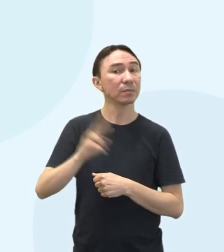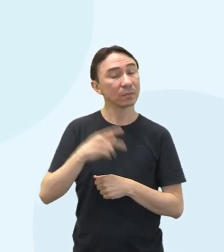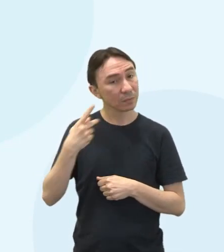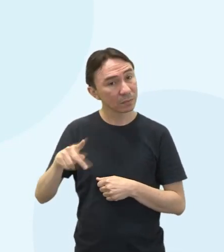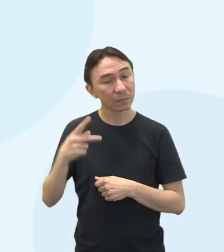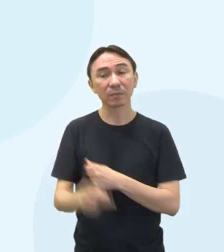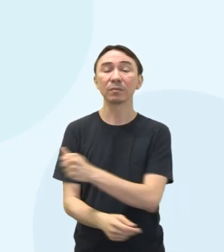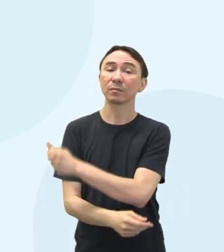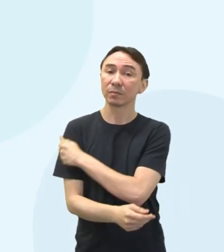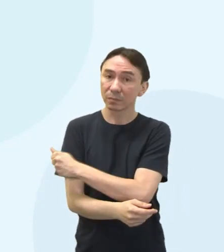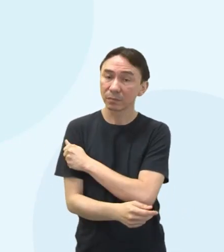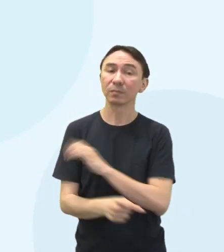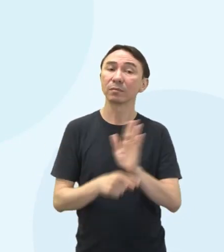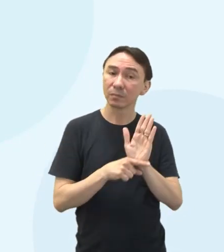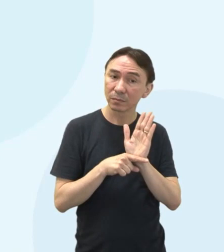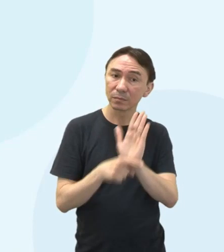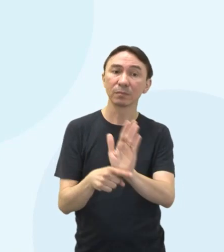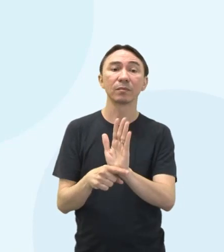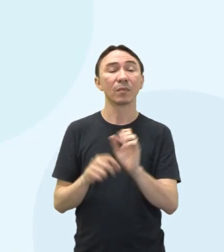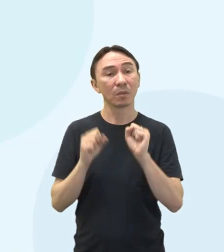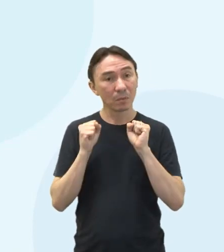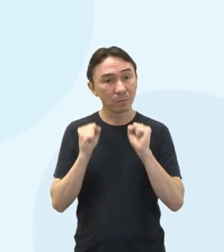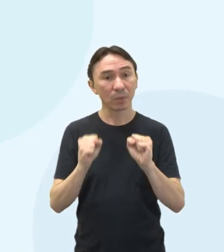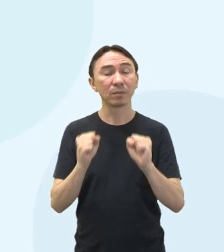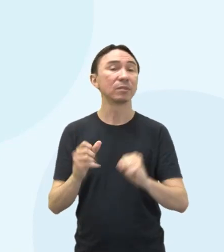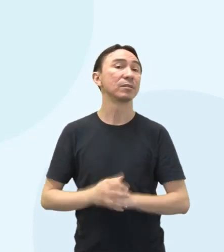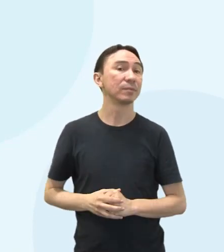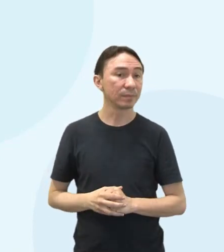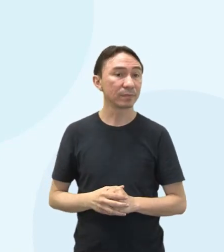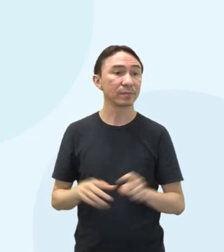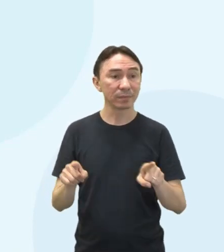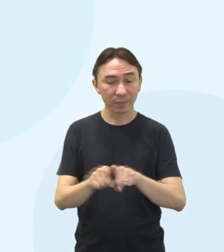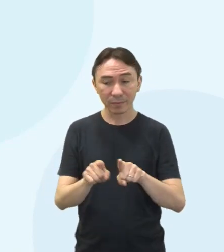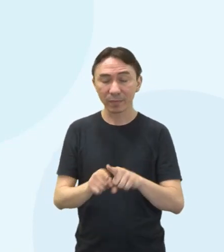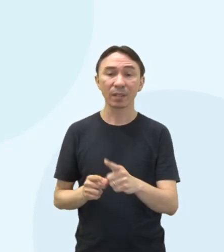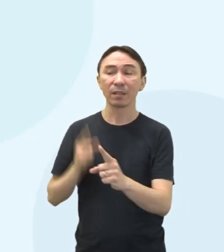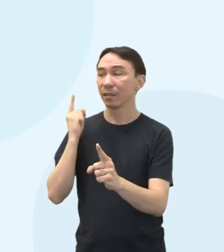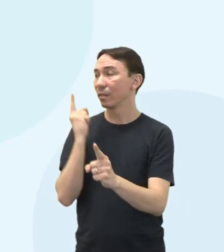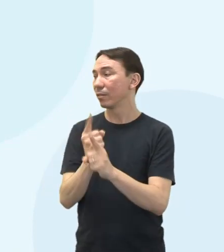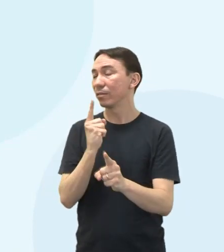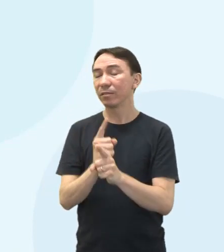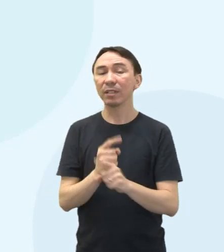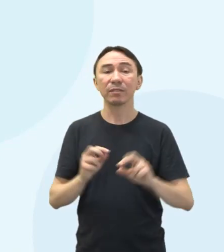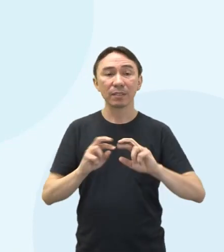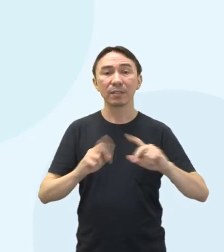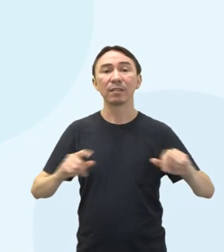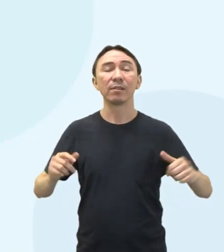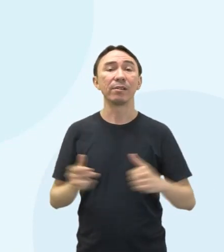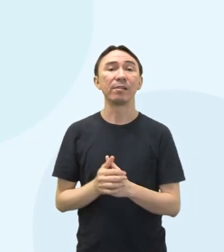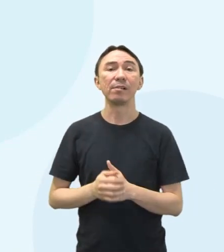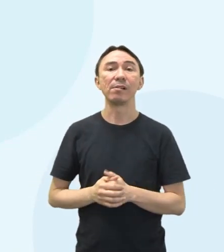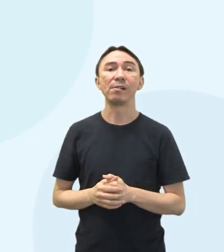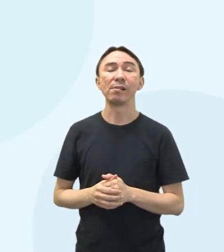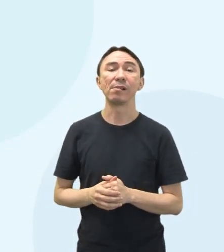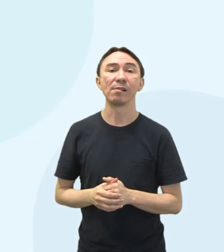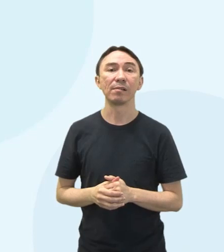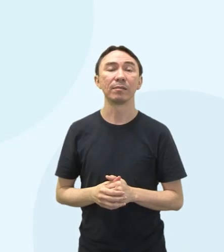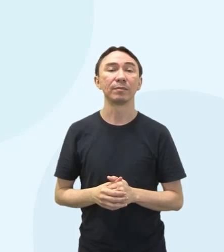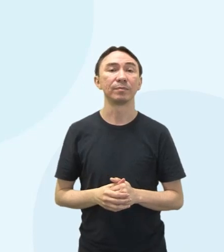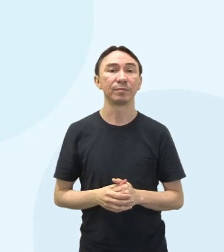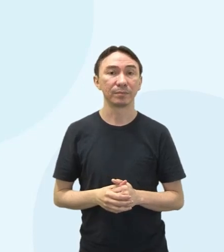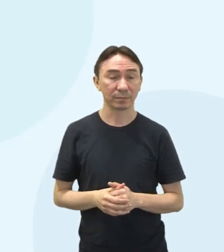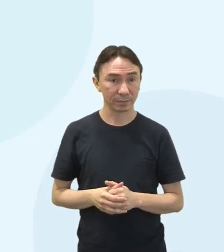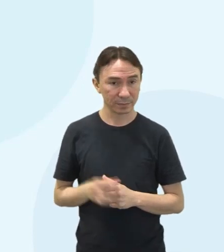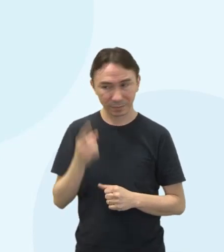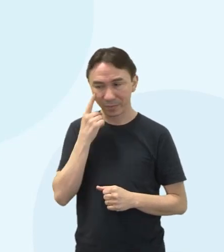na montagem da tabela e até mesmo na localização da reta numérica eu só vou fazer um comentário como que